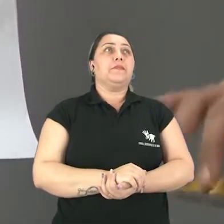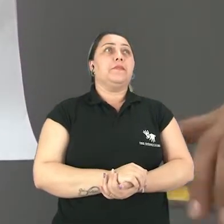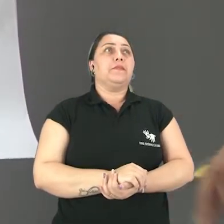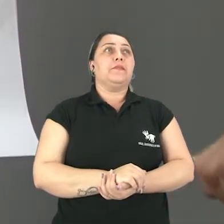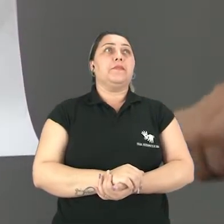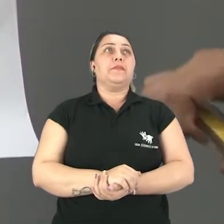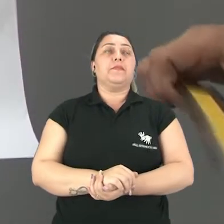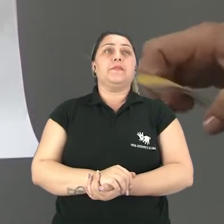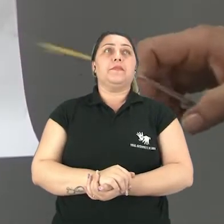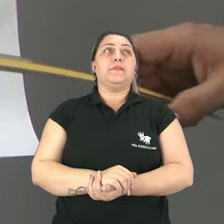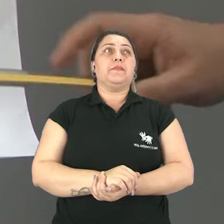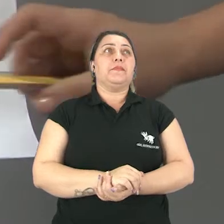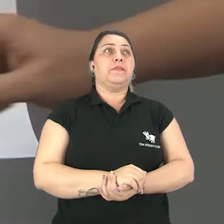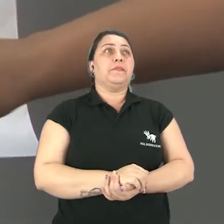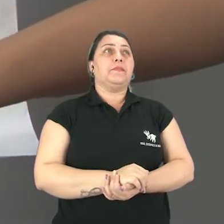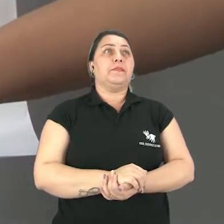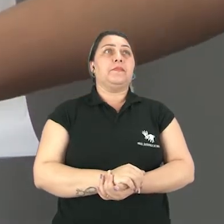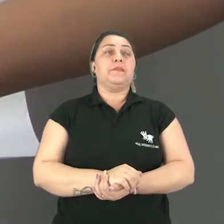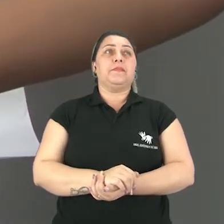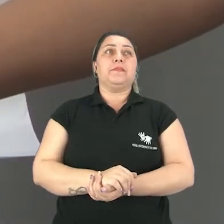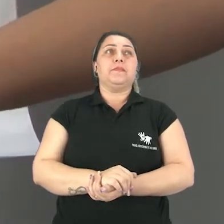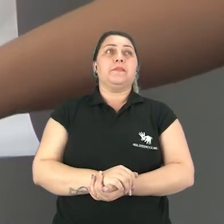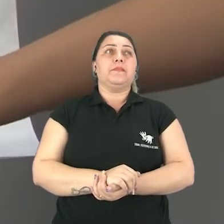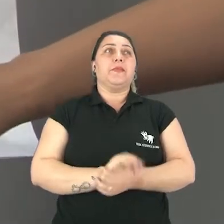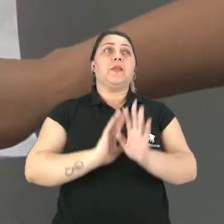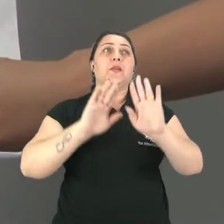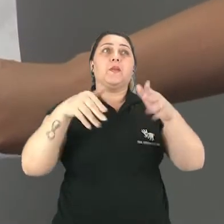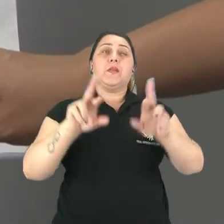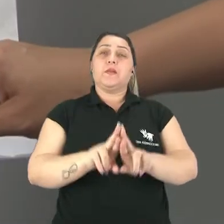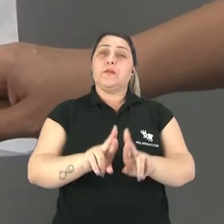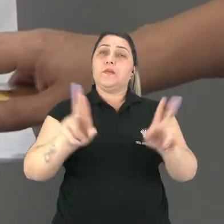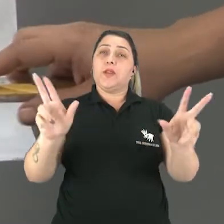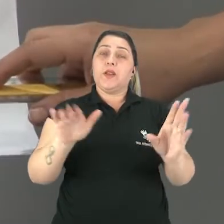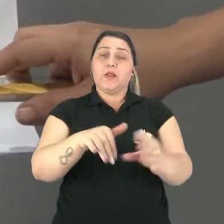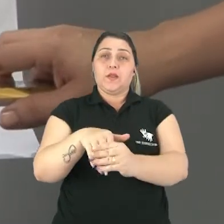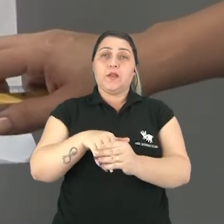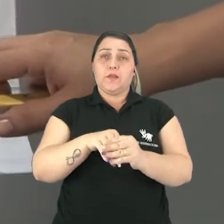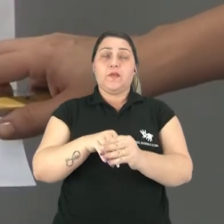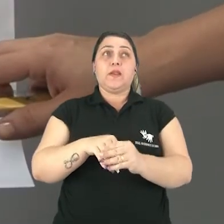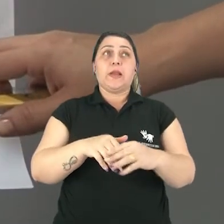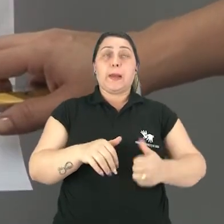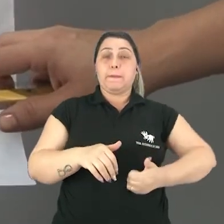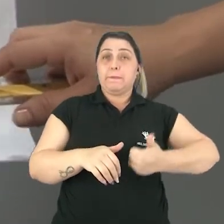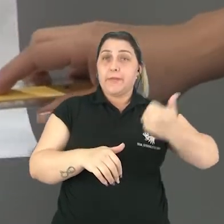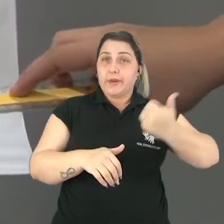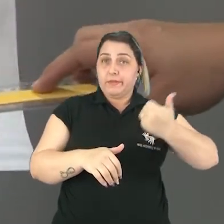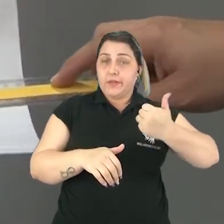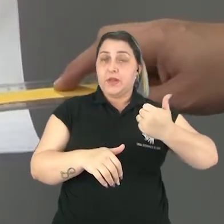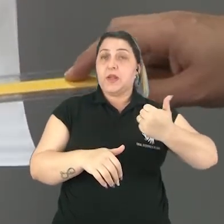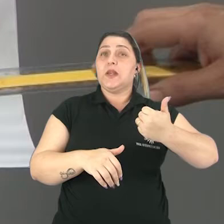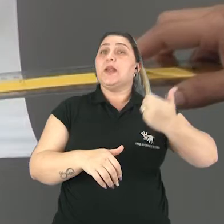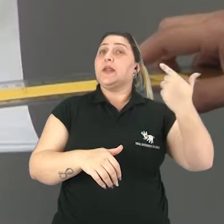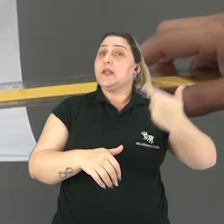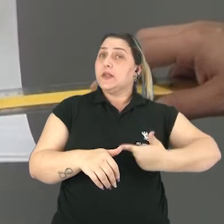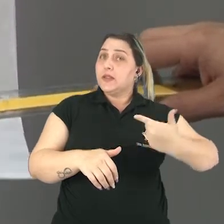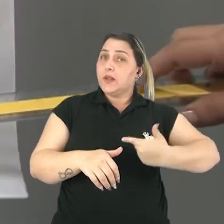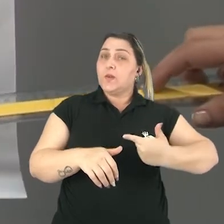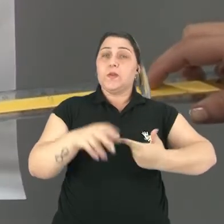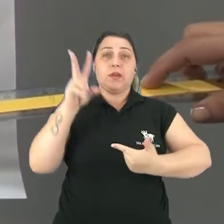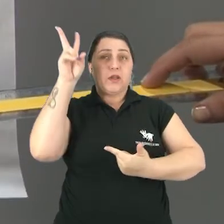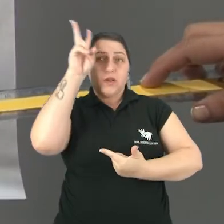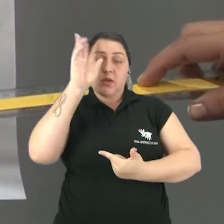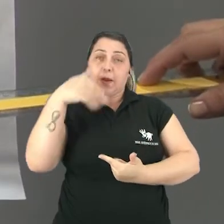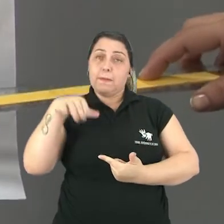votos. Somente 20 crianças leram essa história. Qual a diferença de votos entre a primeira e a segunda